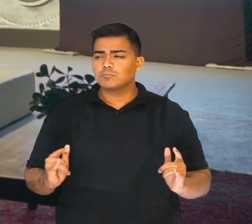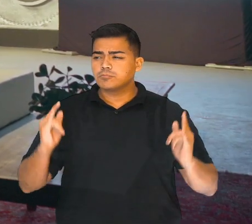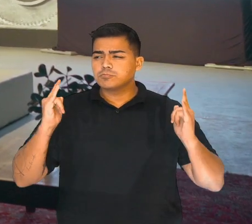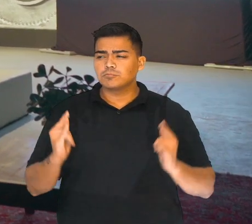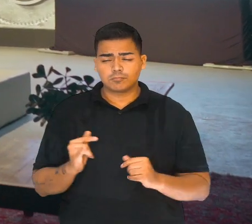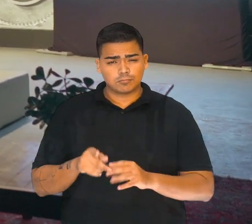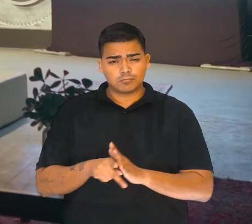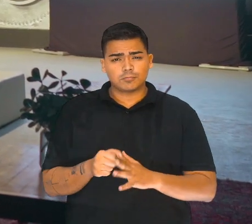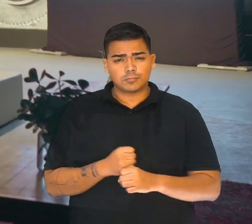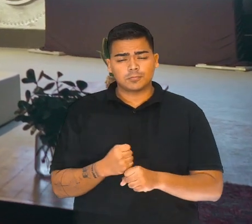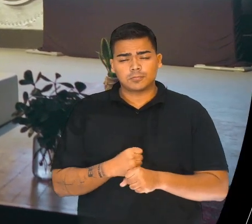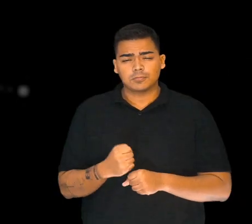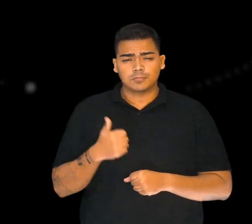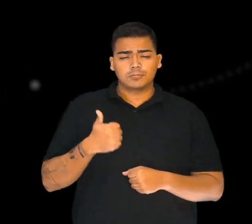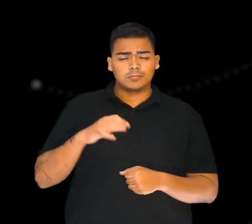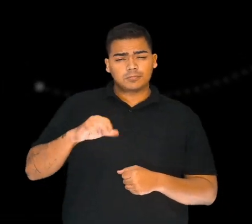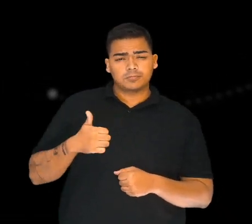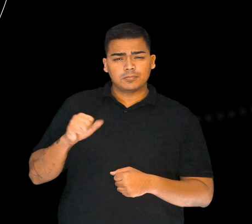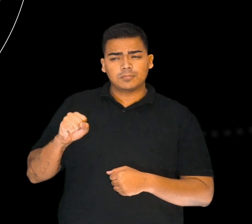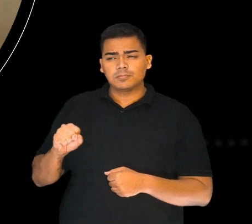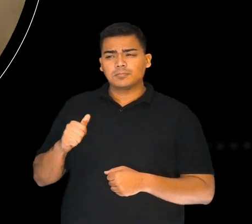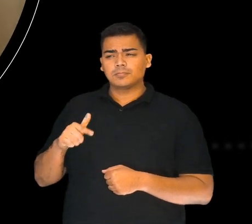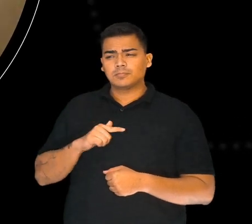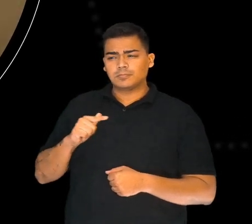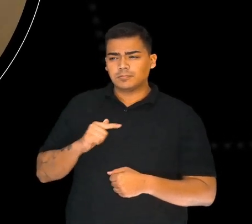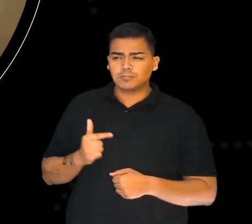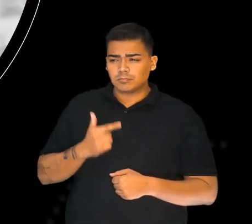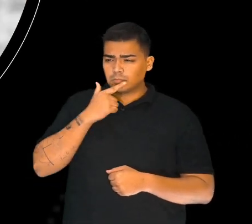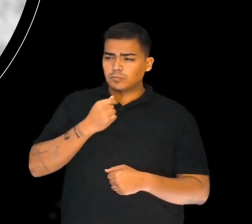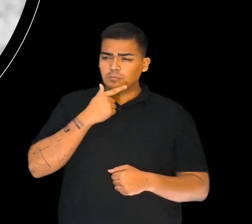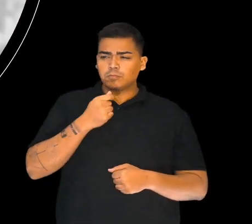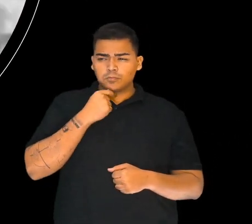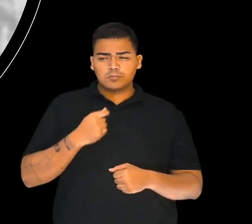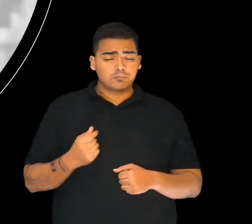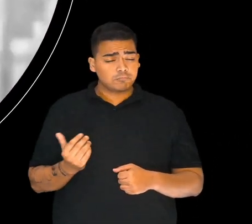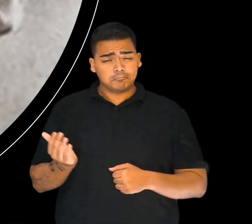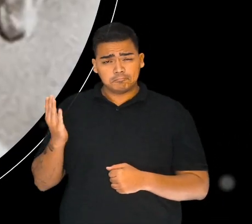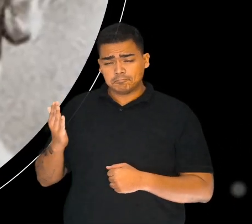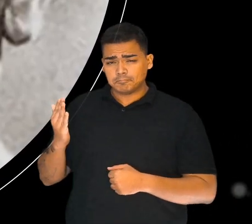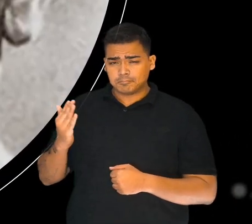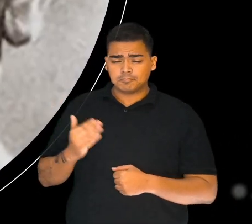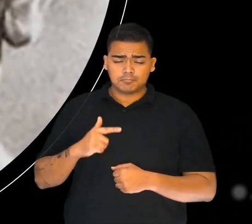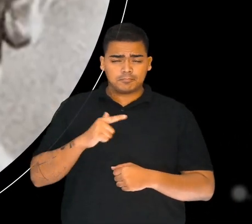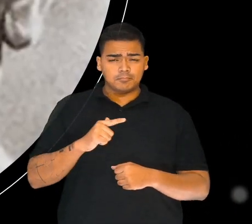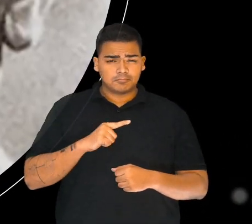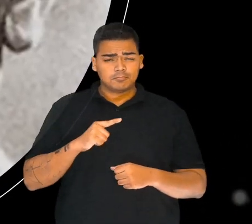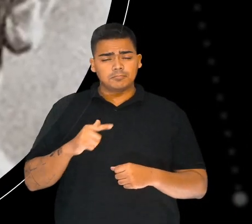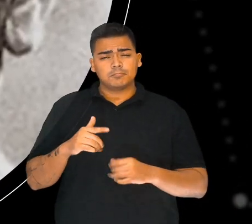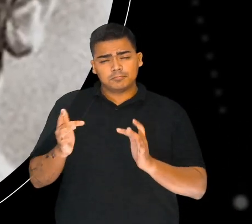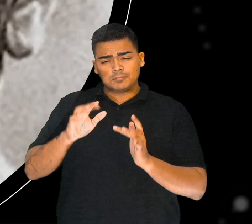O prédio é de 1918. Então o A.J. Renner, que era o empreendedor na época, eu brinco que ele seria tipo um